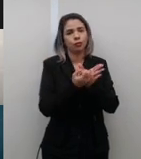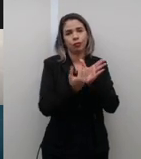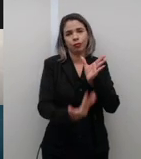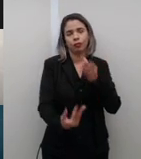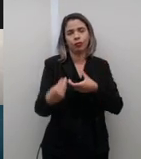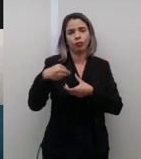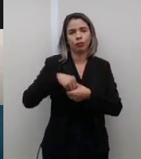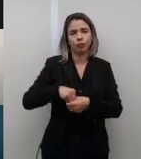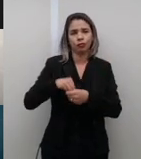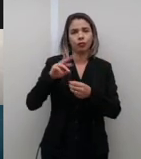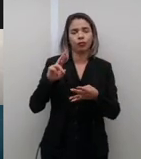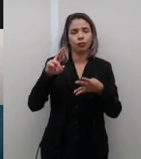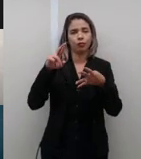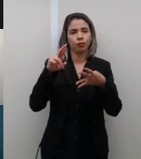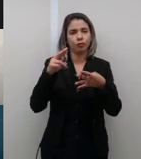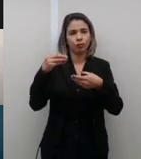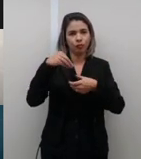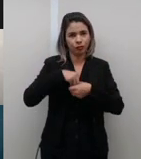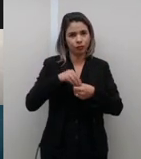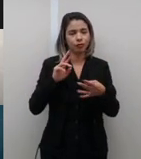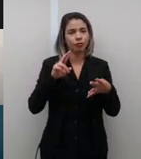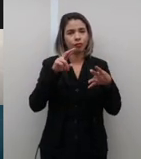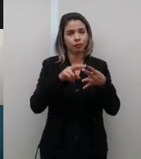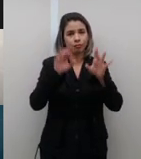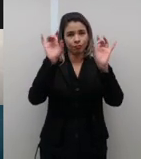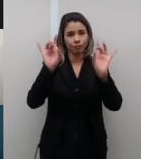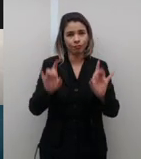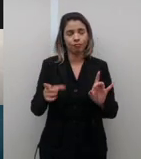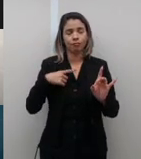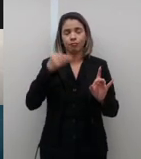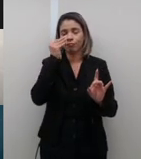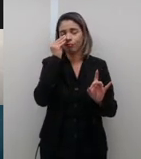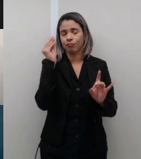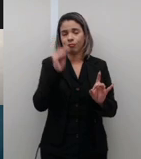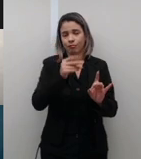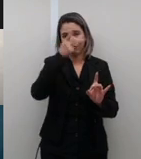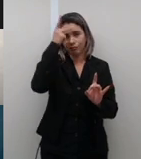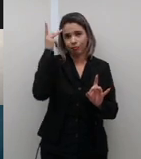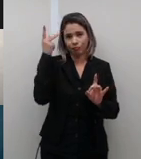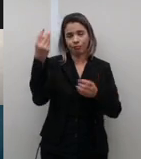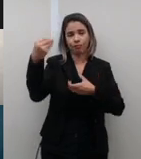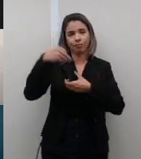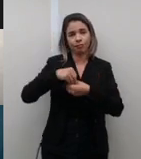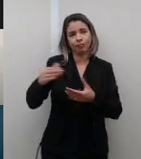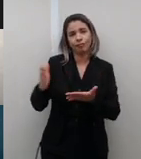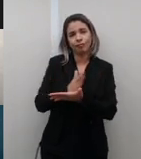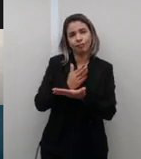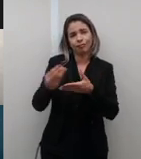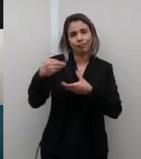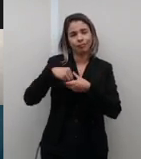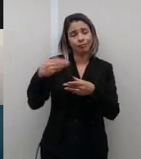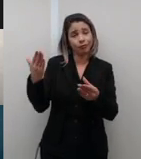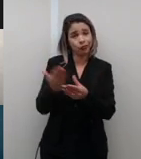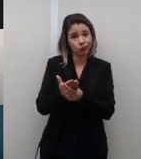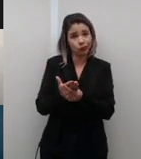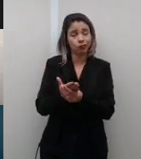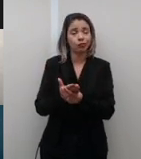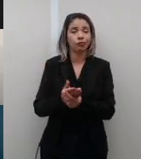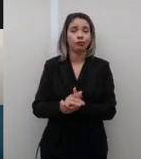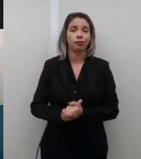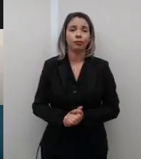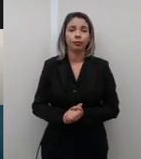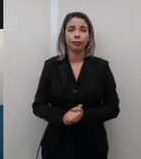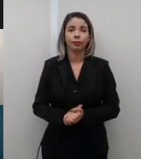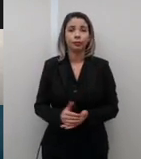recurso especial, né, que rejeitou os primeiros declaratórios. Nesse caso, nesta oportunidade,